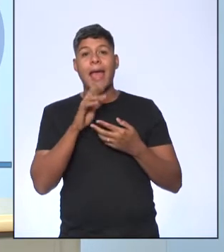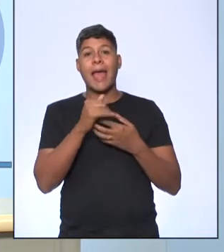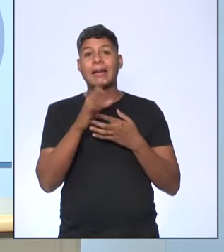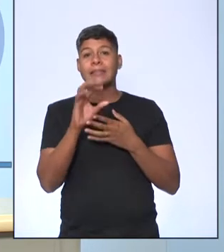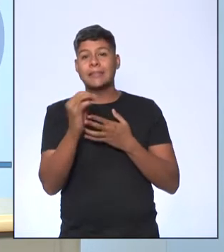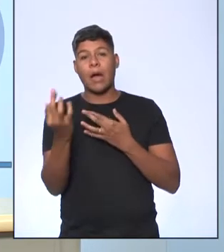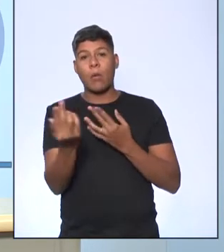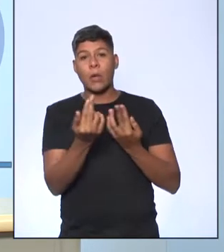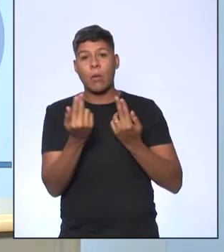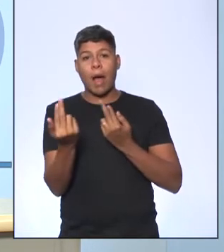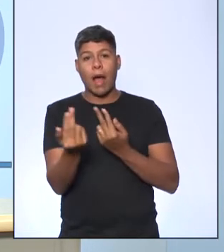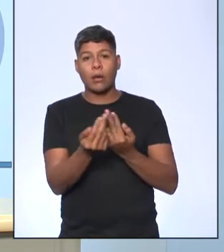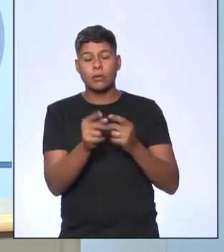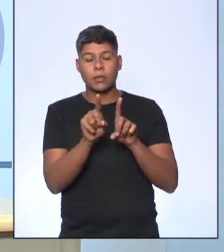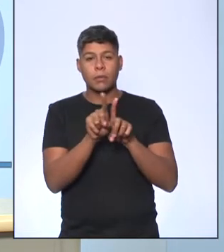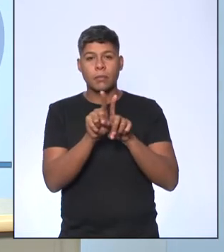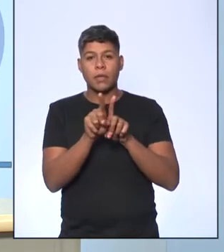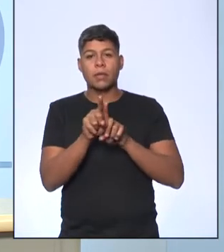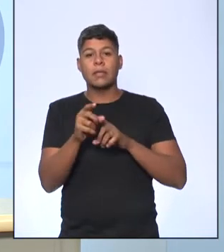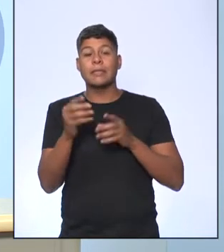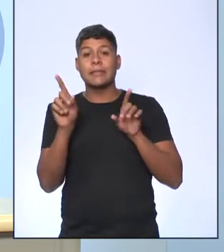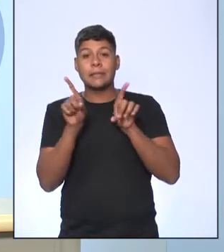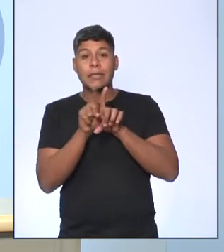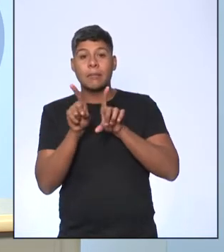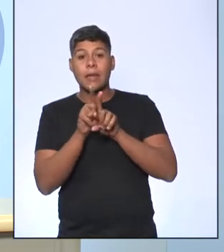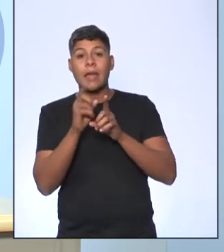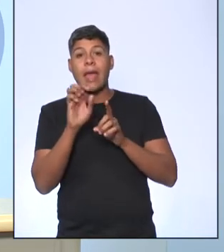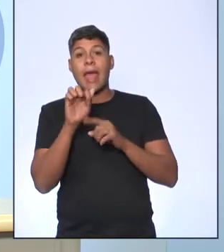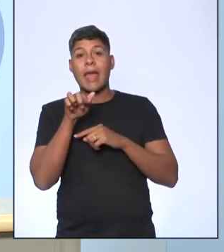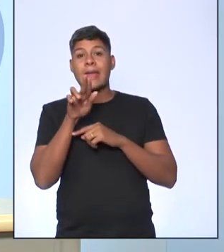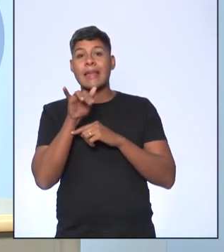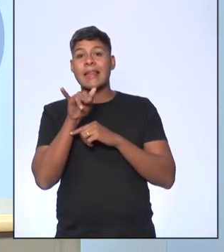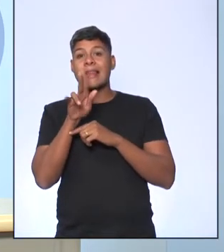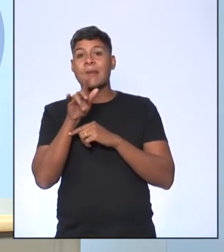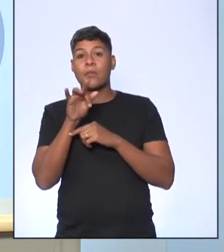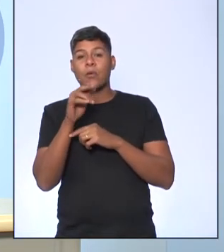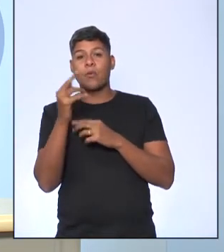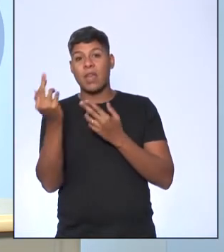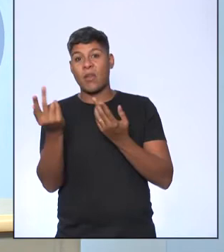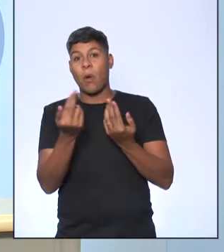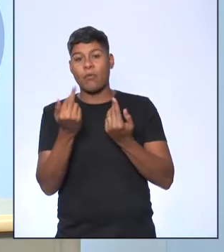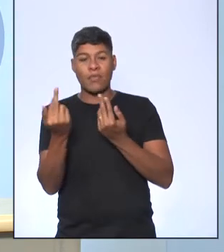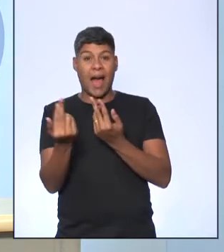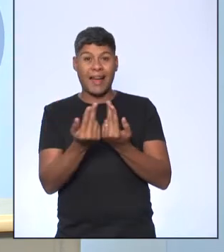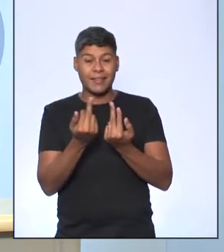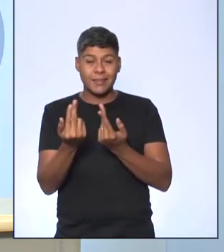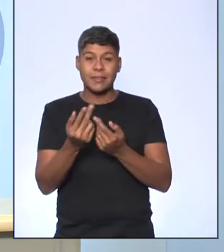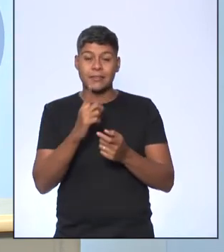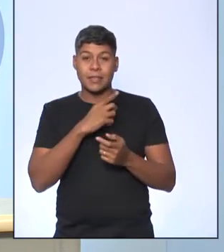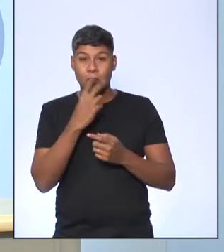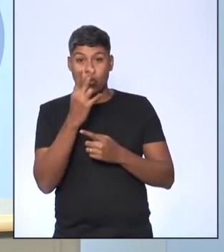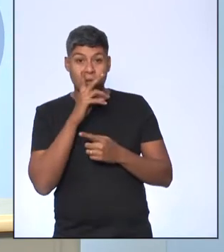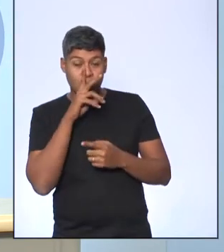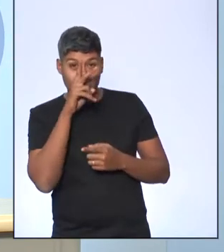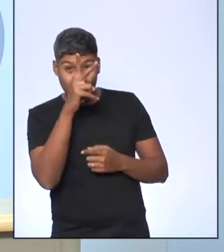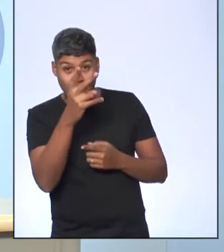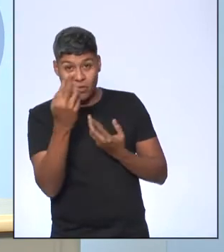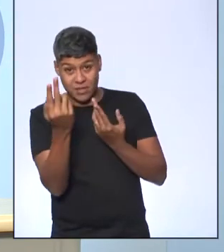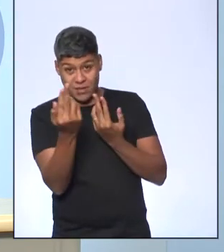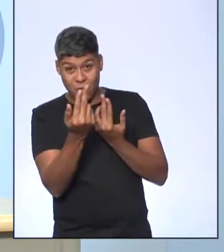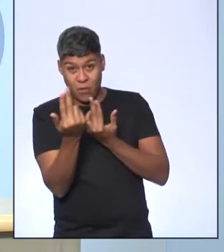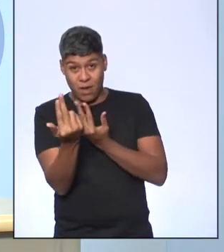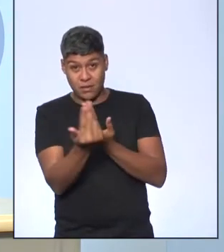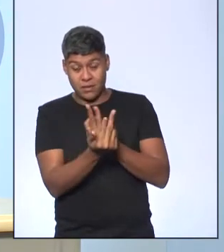são iguais. Eles colocaram também que equilíbrio é igualdade, que tem 2 forças